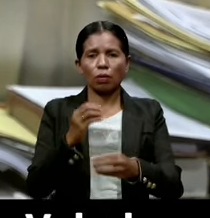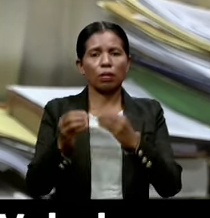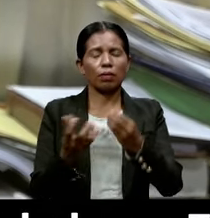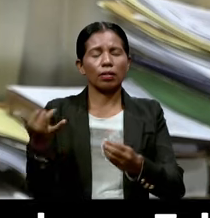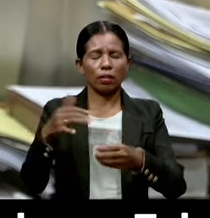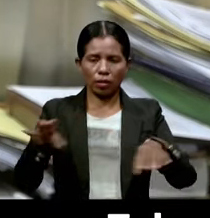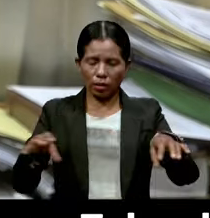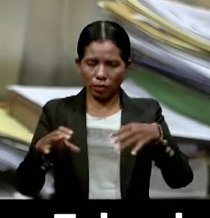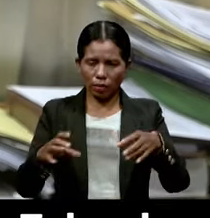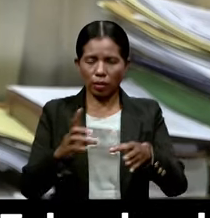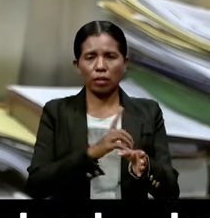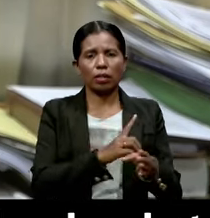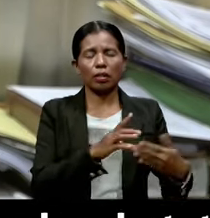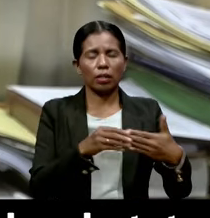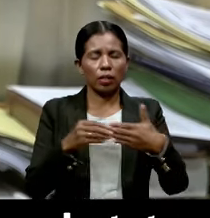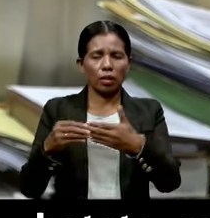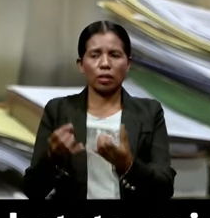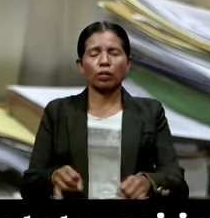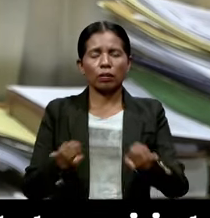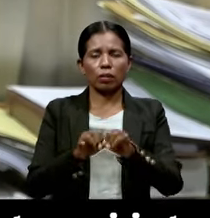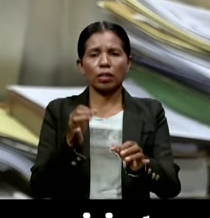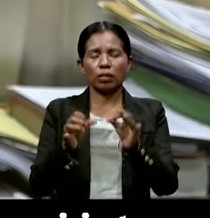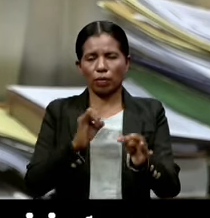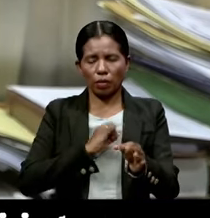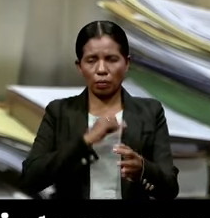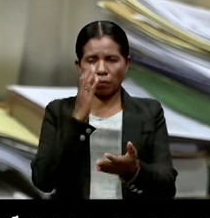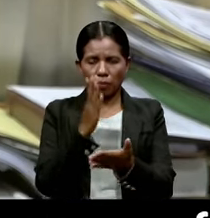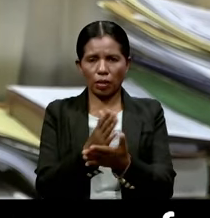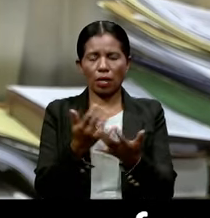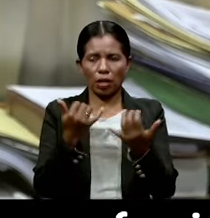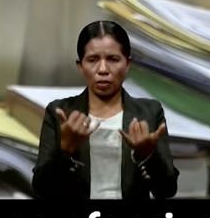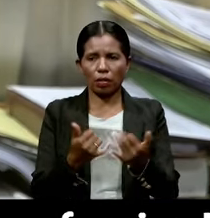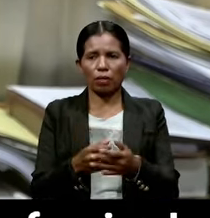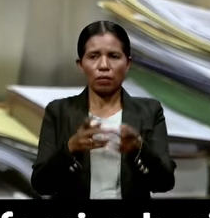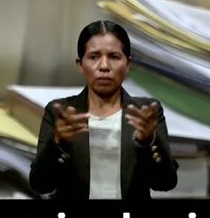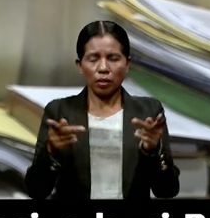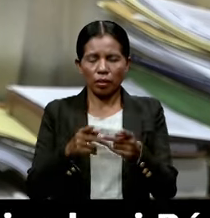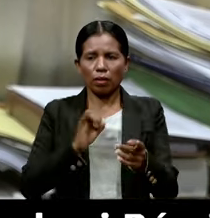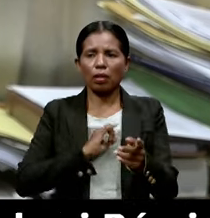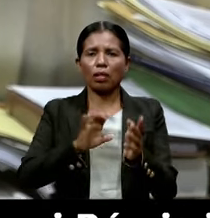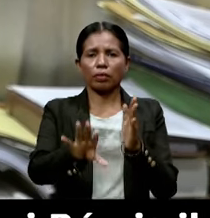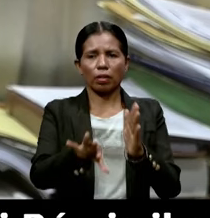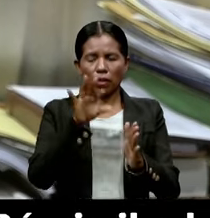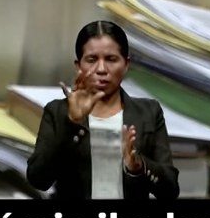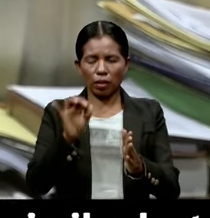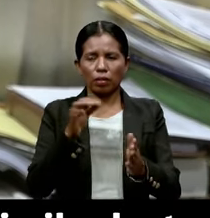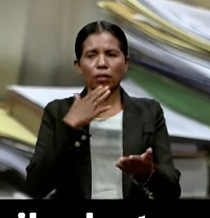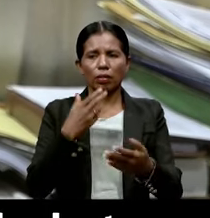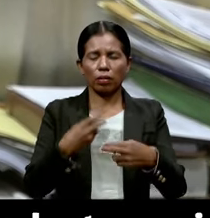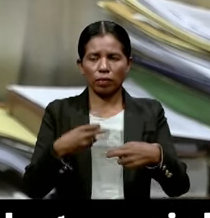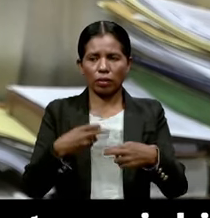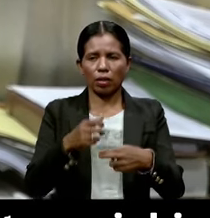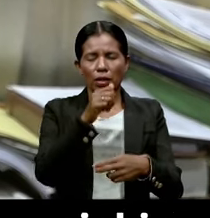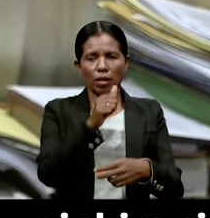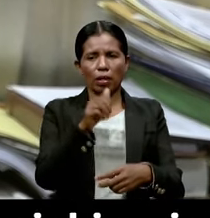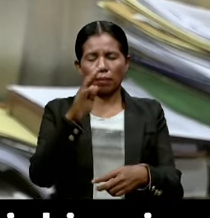dirigi institusan kata si hau para agora fatin dema si hetang efeitu makas mak A, B,